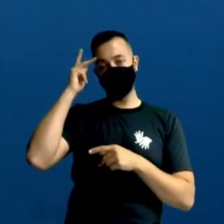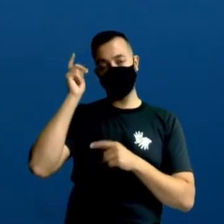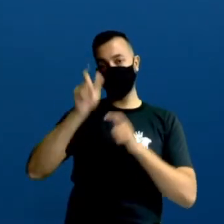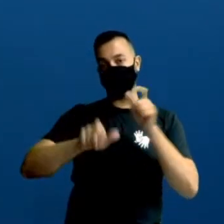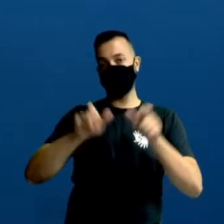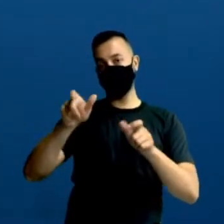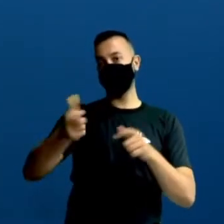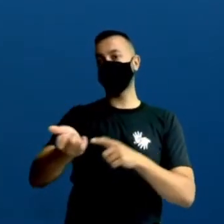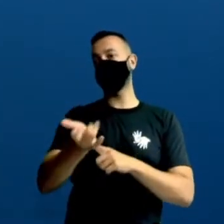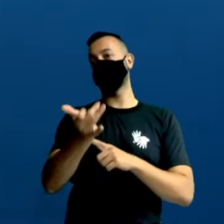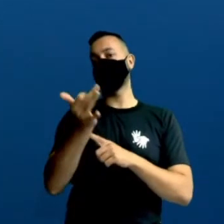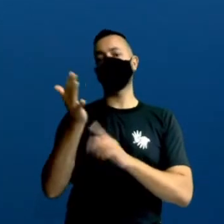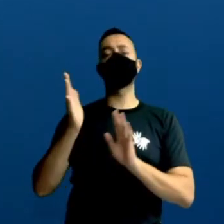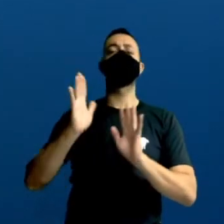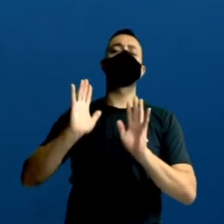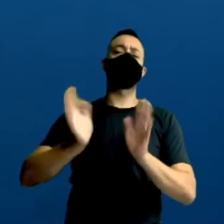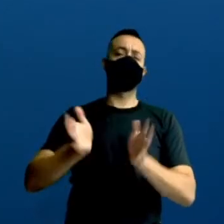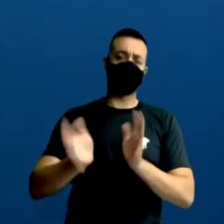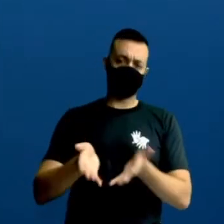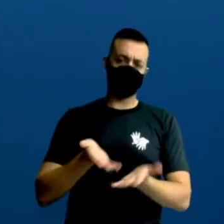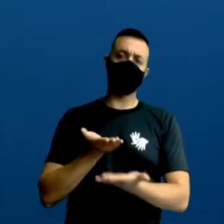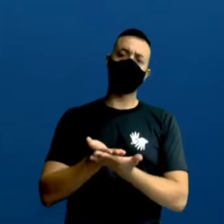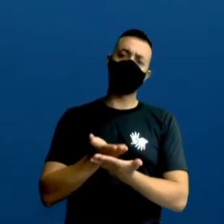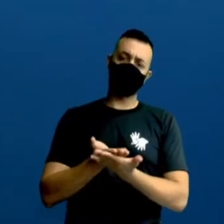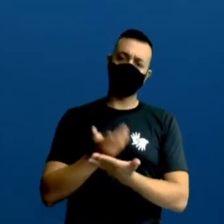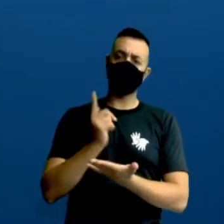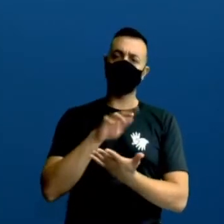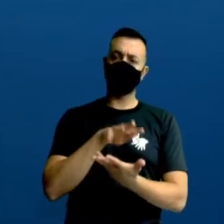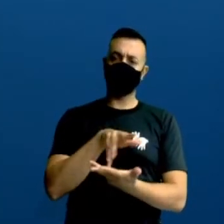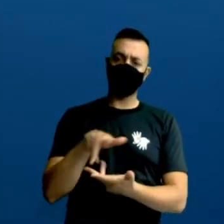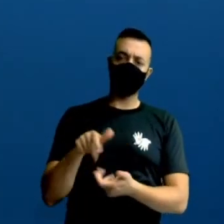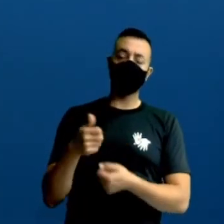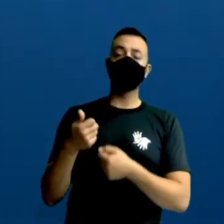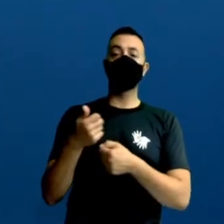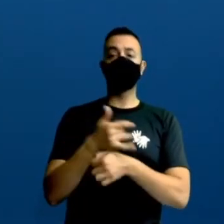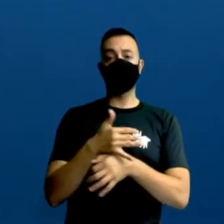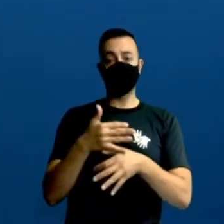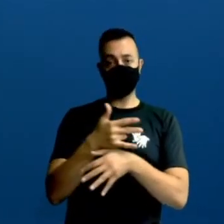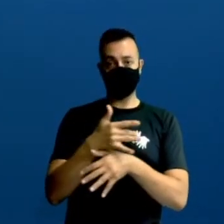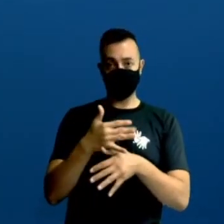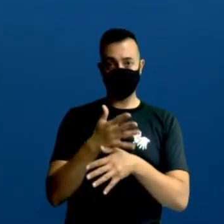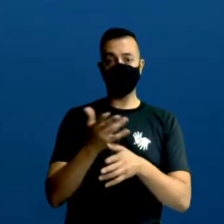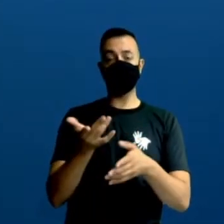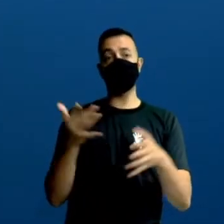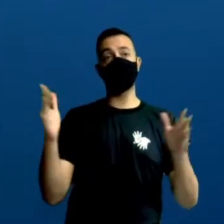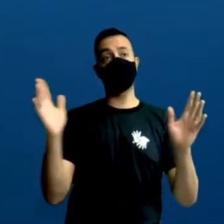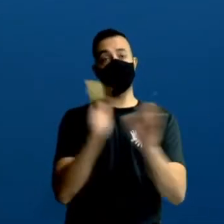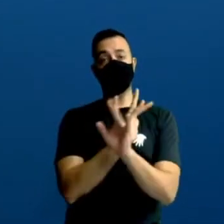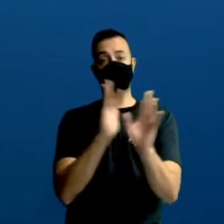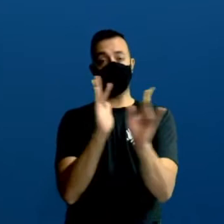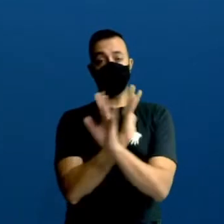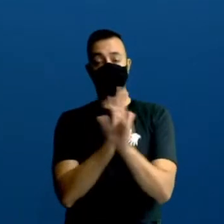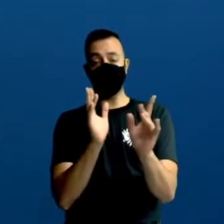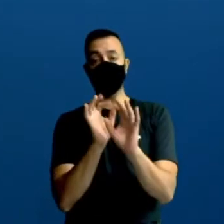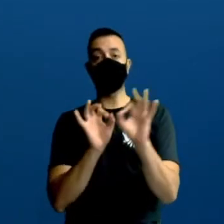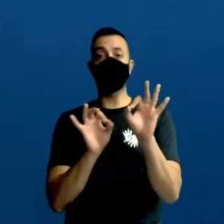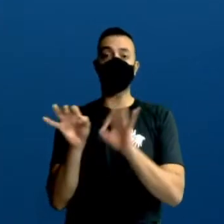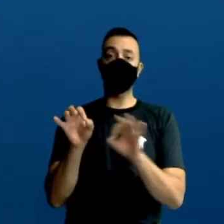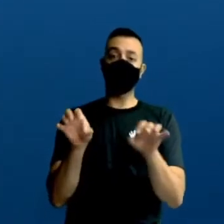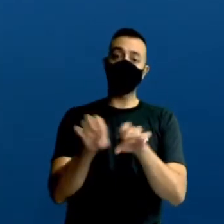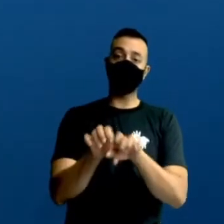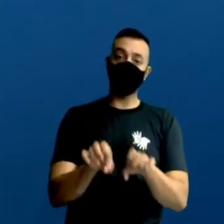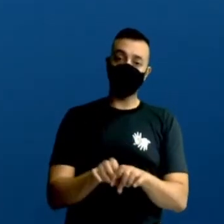Então, a gente já viu isso, a gente já veio estudando em geografia, que quando uma cidade ela é bem urbanizada, bem estruturada, as pessoas tendem